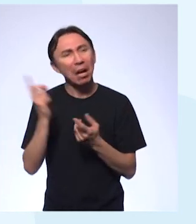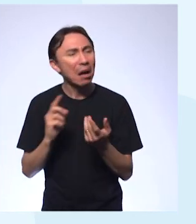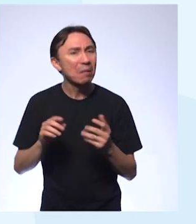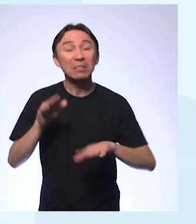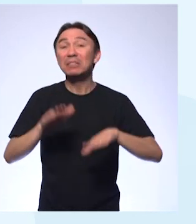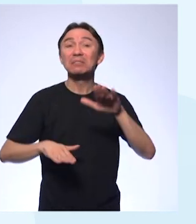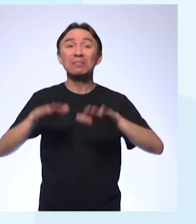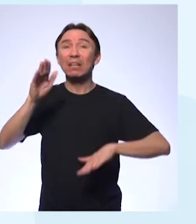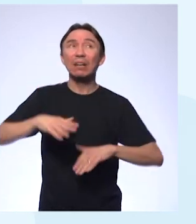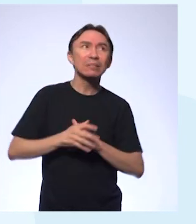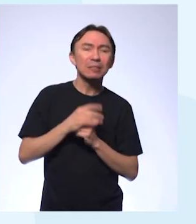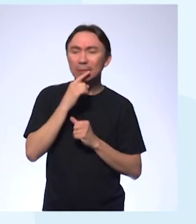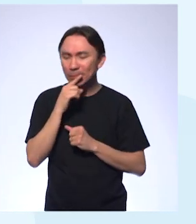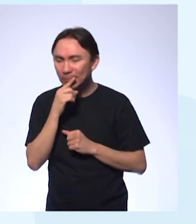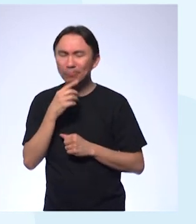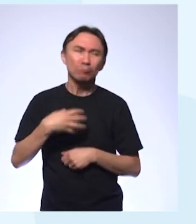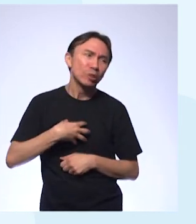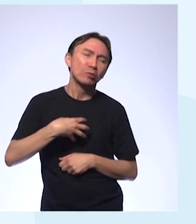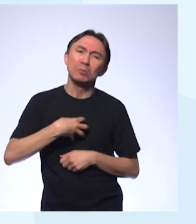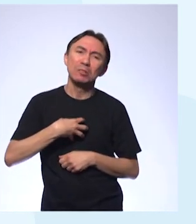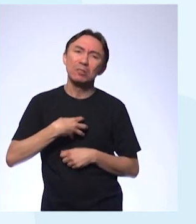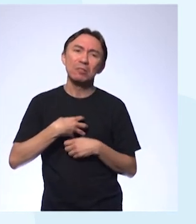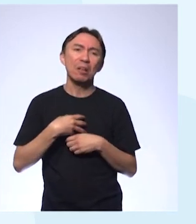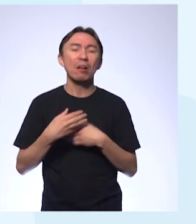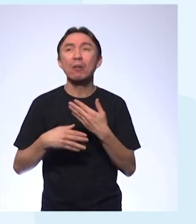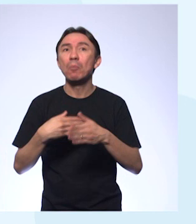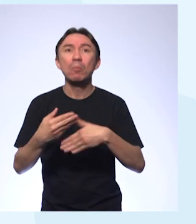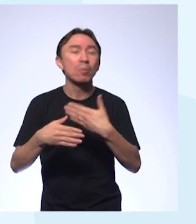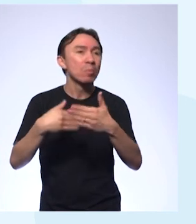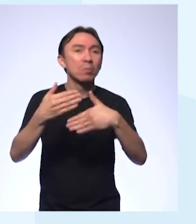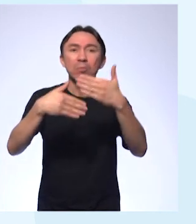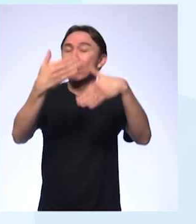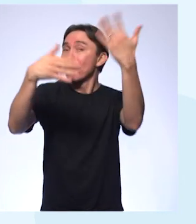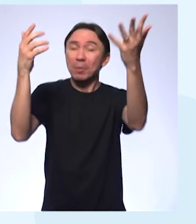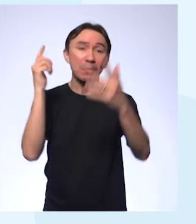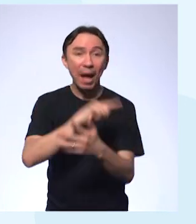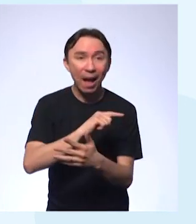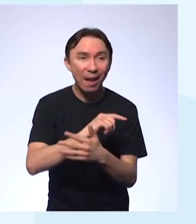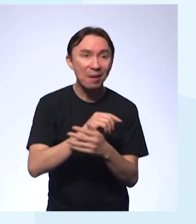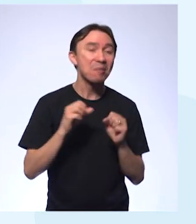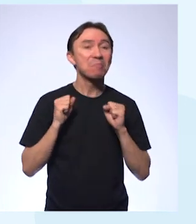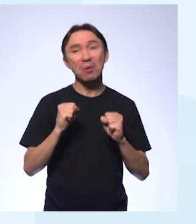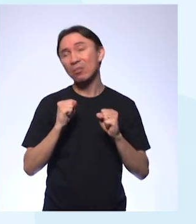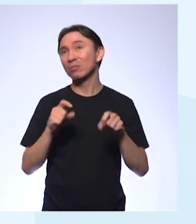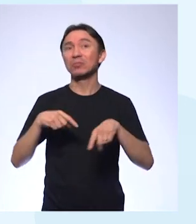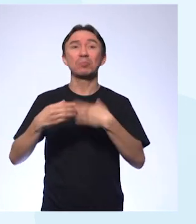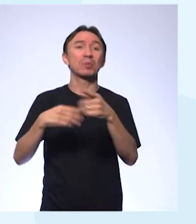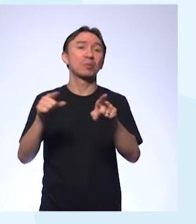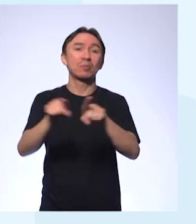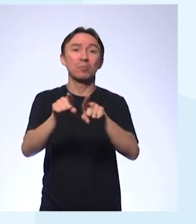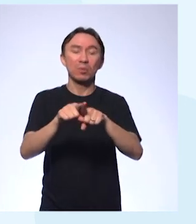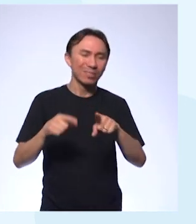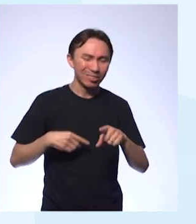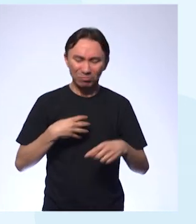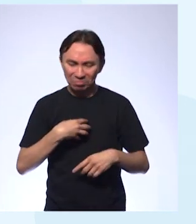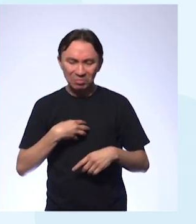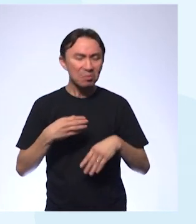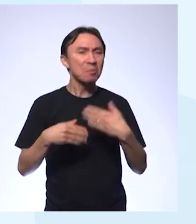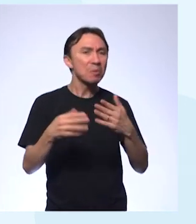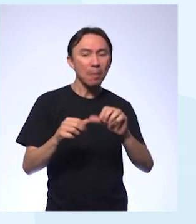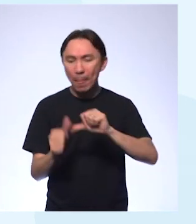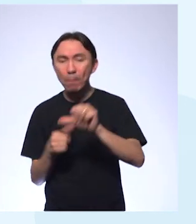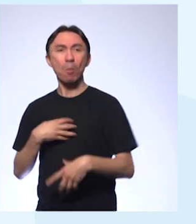intuição inicial, que vai se ganhando forma e pode modificar-se completamente mais adiante. Então, esse é